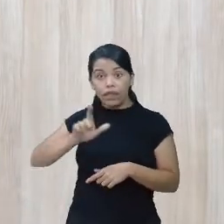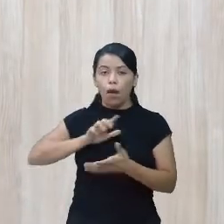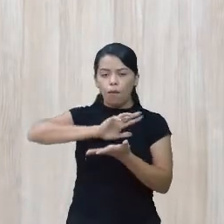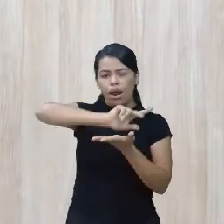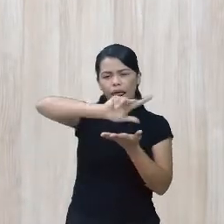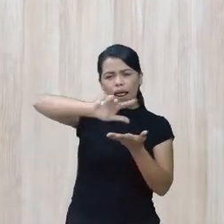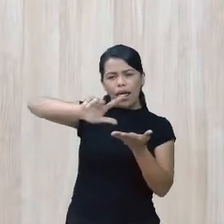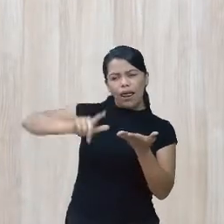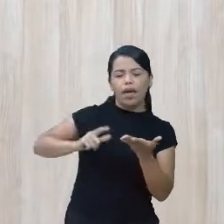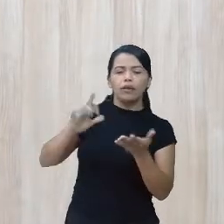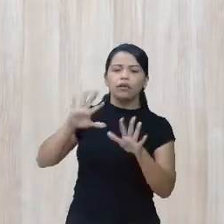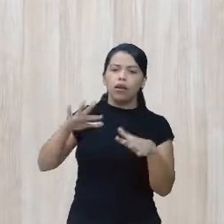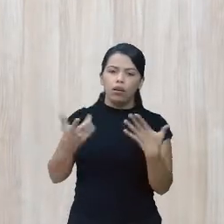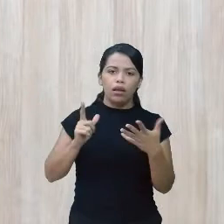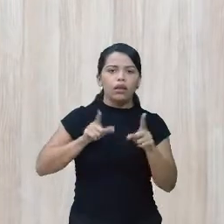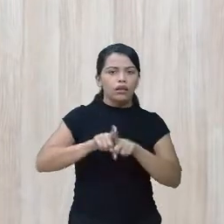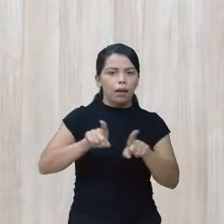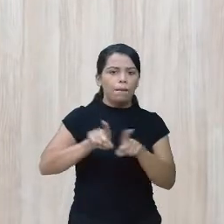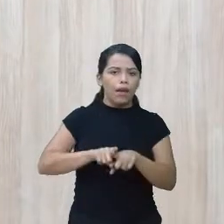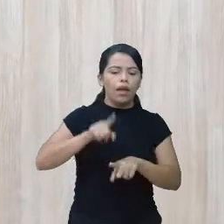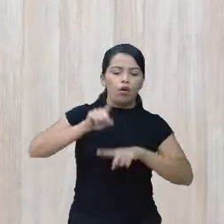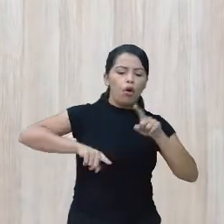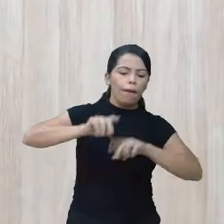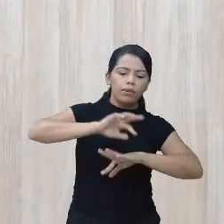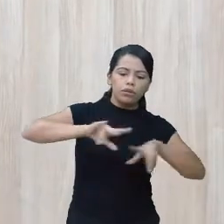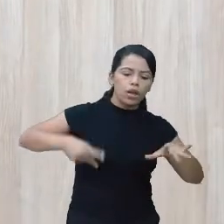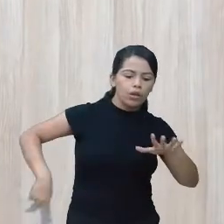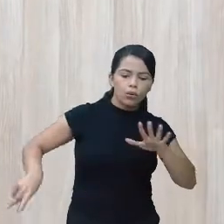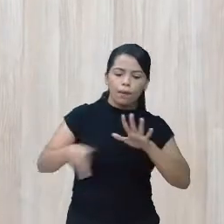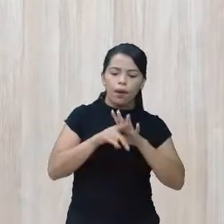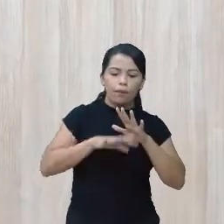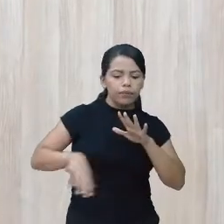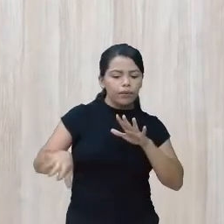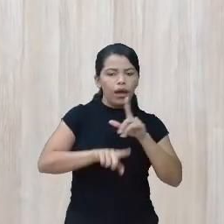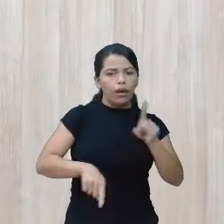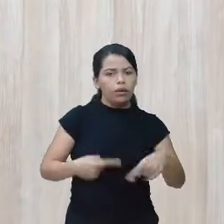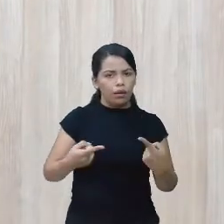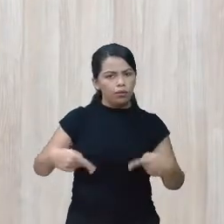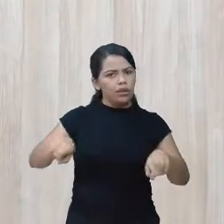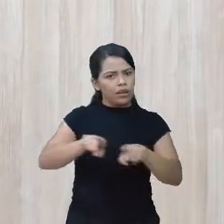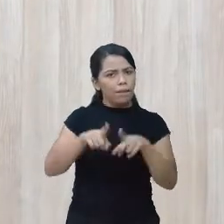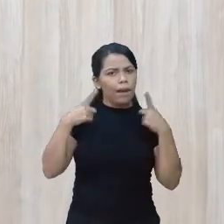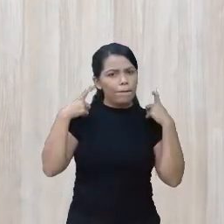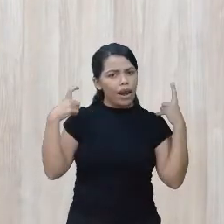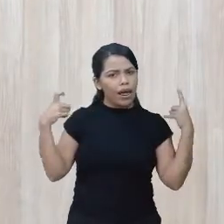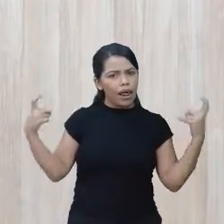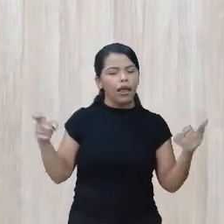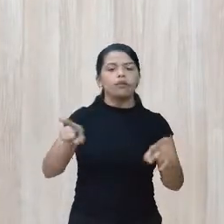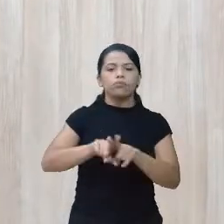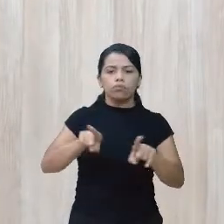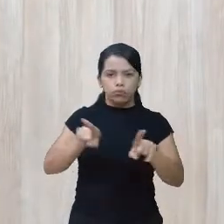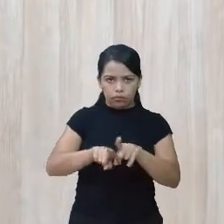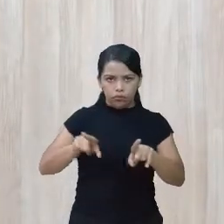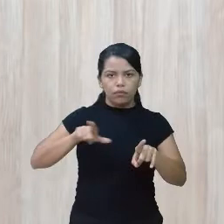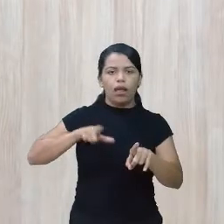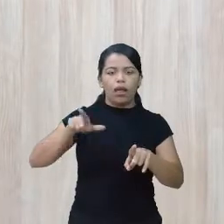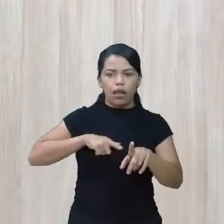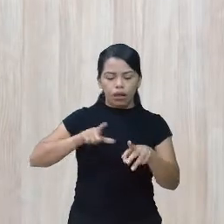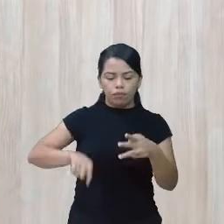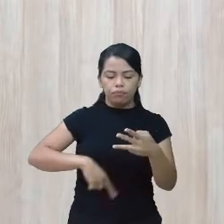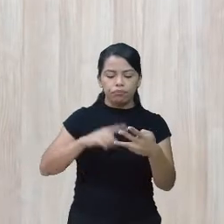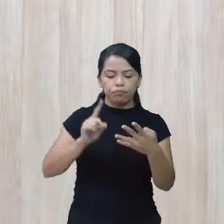os instrumentos e todos os outros tipos de sons, até os ruídos têm timbre. E, por último,